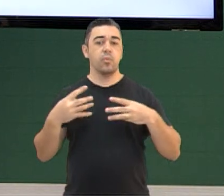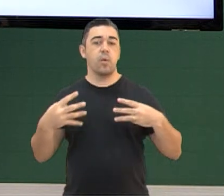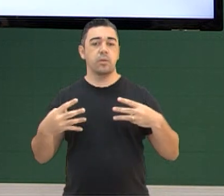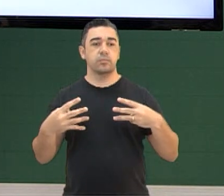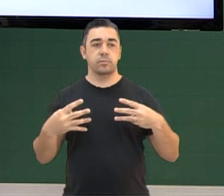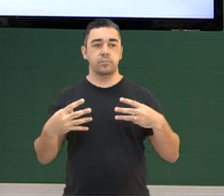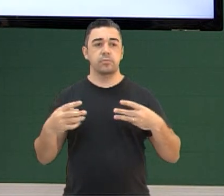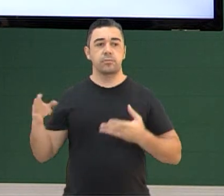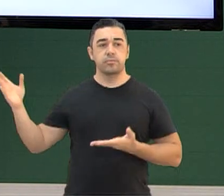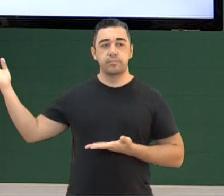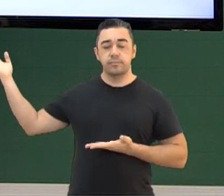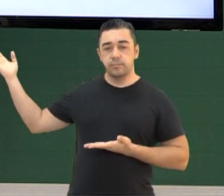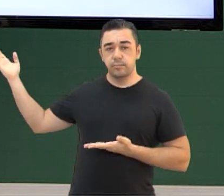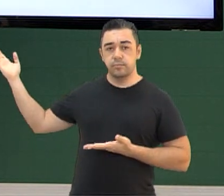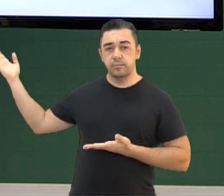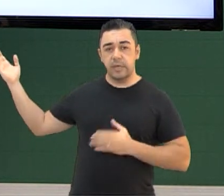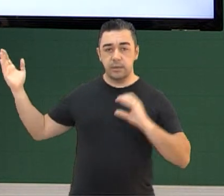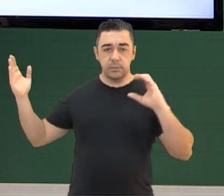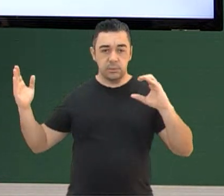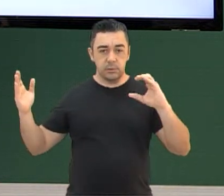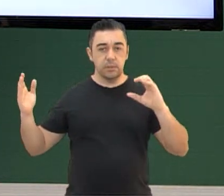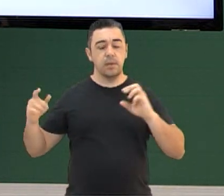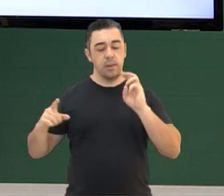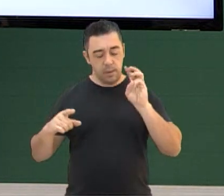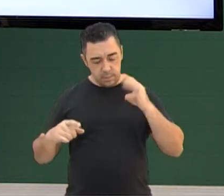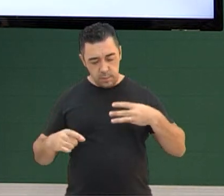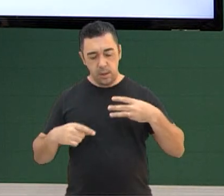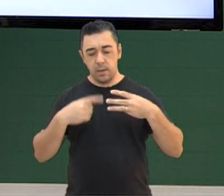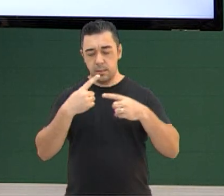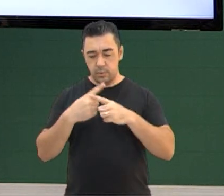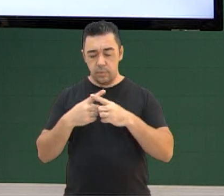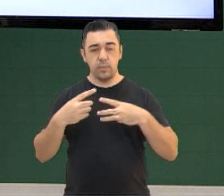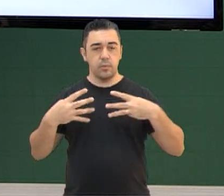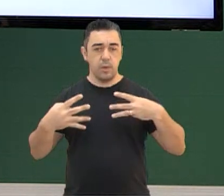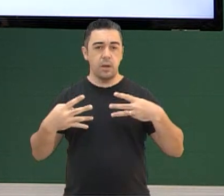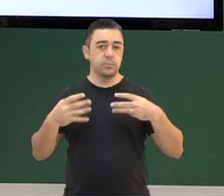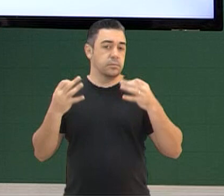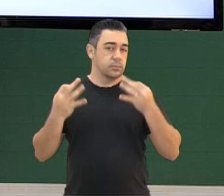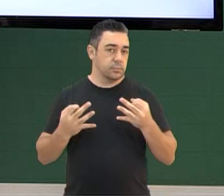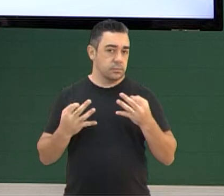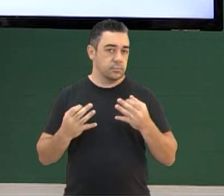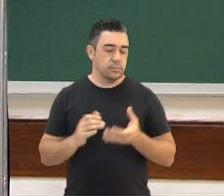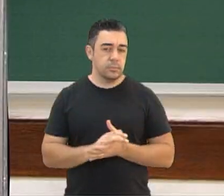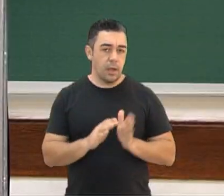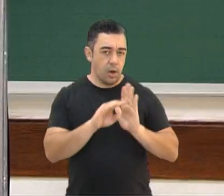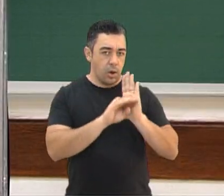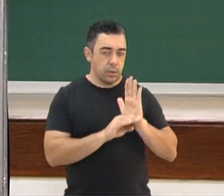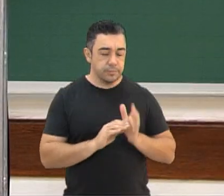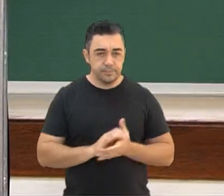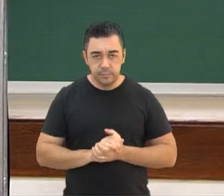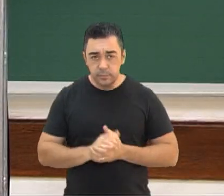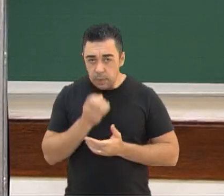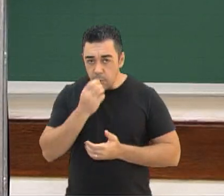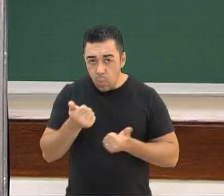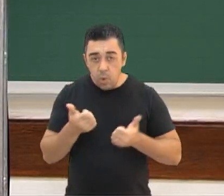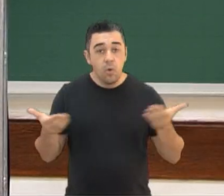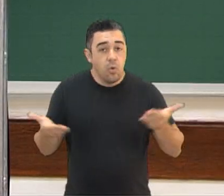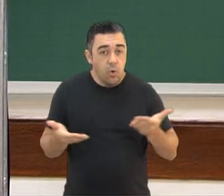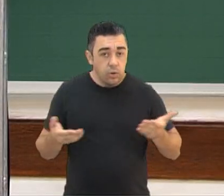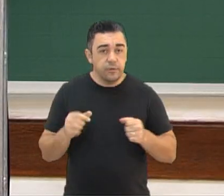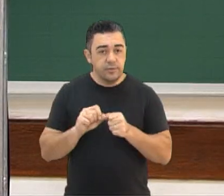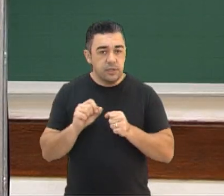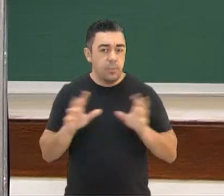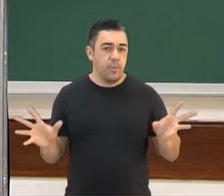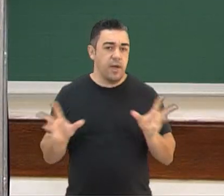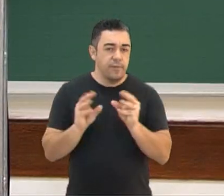produto dela será uma matriz 3 por 4. Será a ordem dessa matriz. Tá bom, pessoal? Então, é isso. Hoje nós fizemos